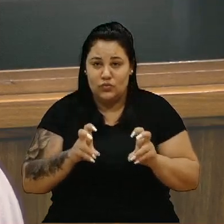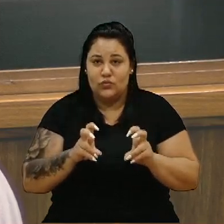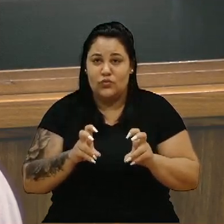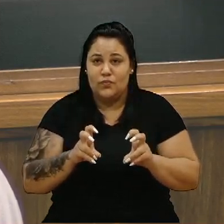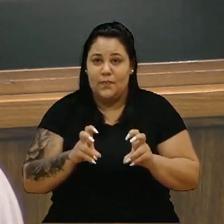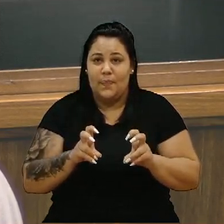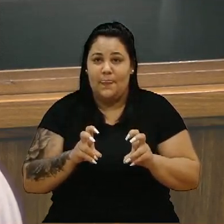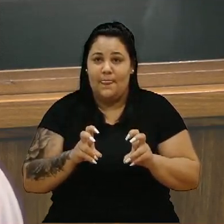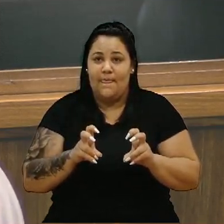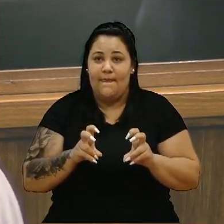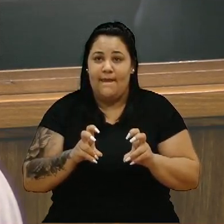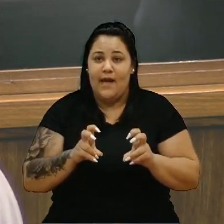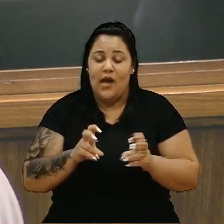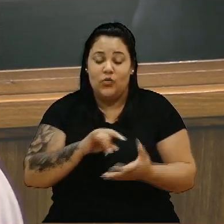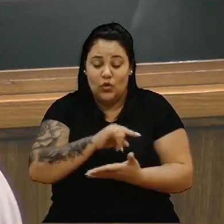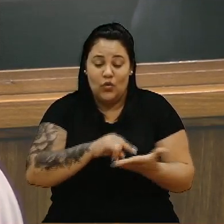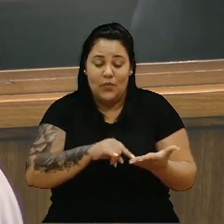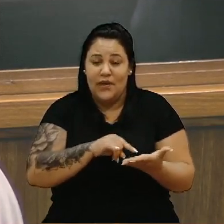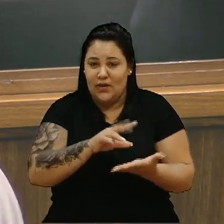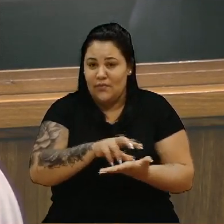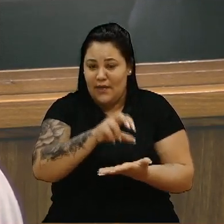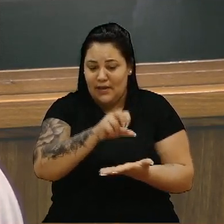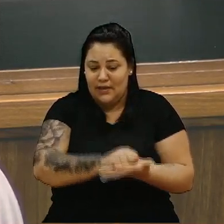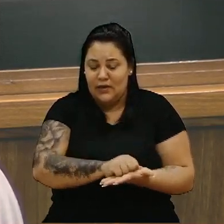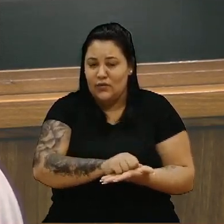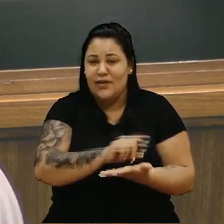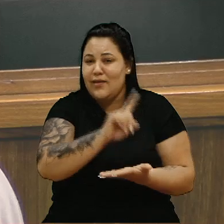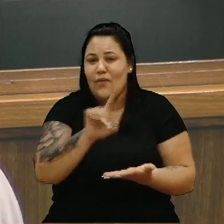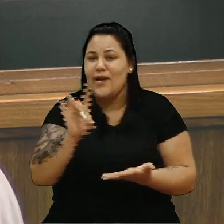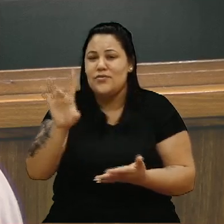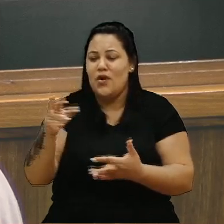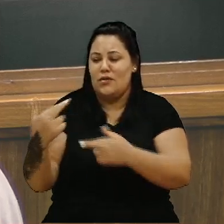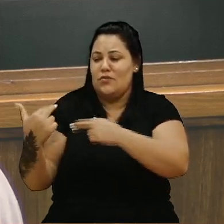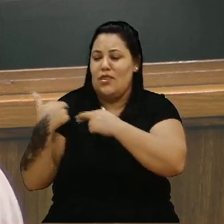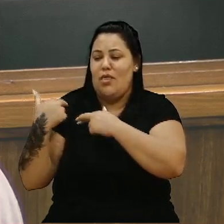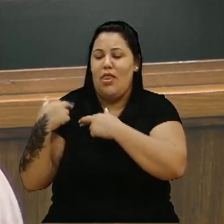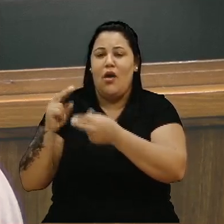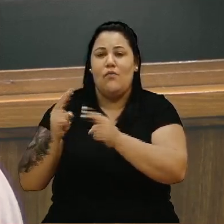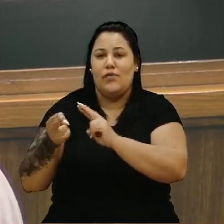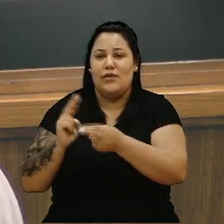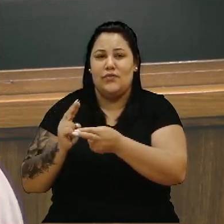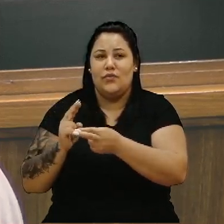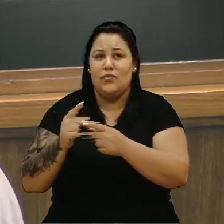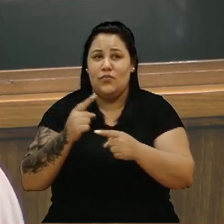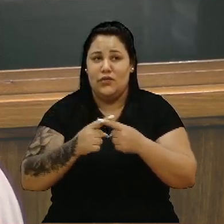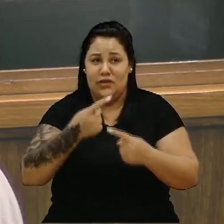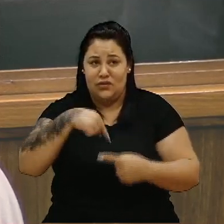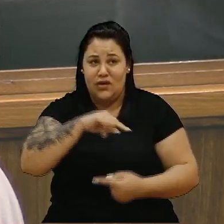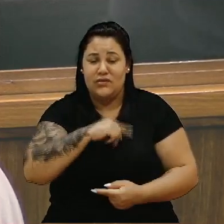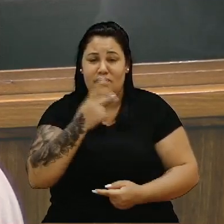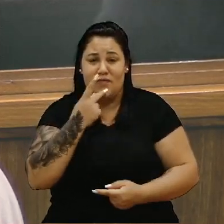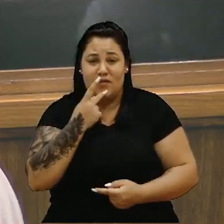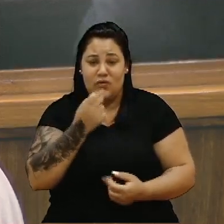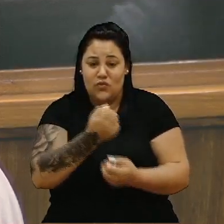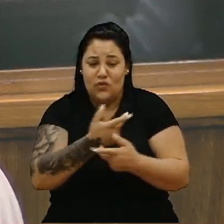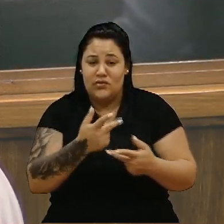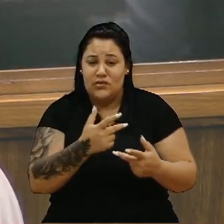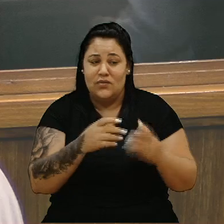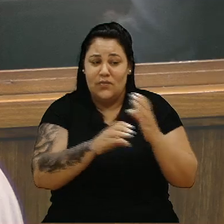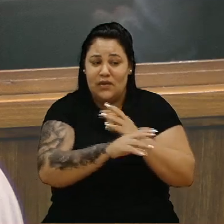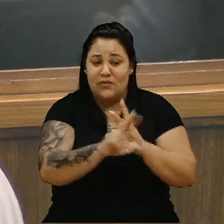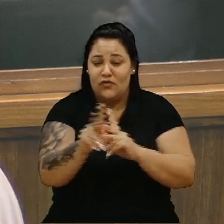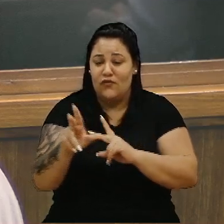ela não pode ser só responsabilidade do urbanismo, porque a gente aqui está falando para coisas que vão muito além do título da